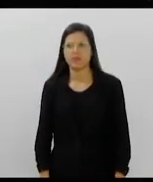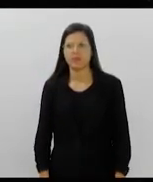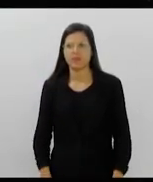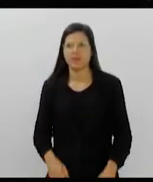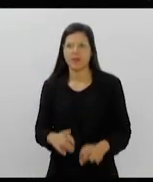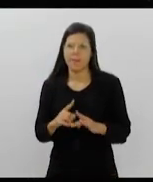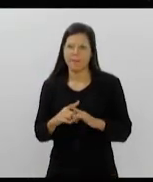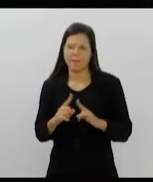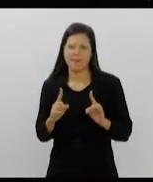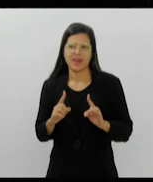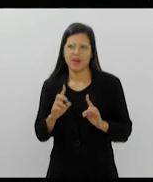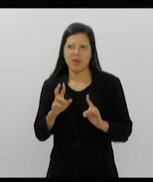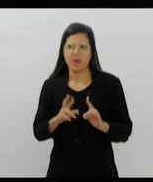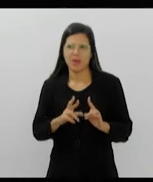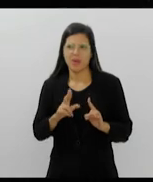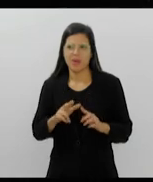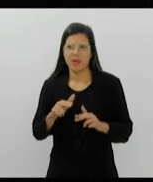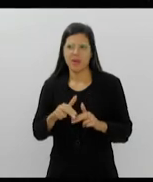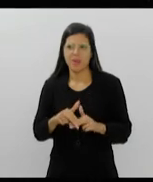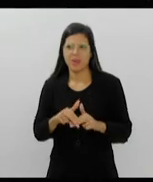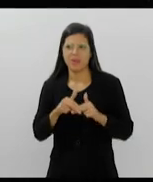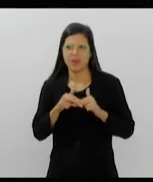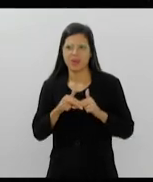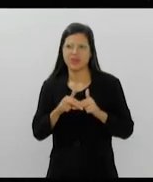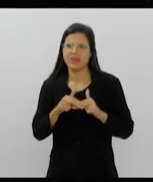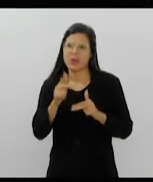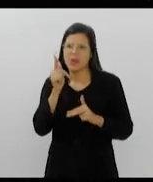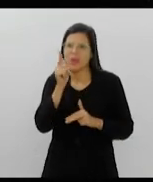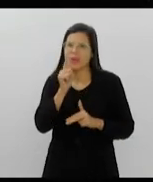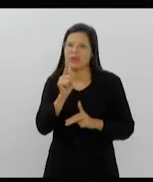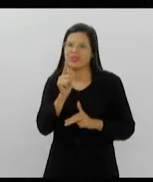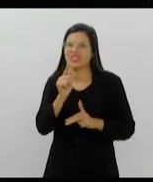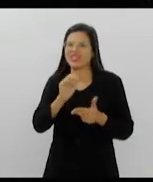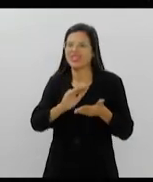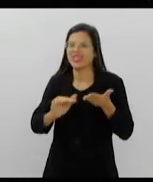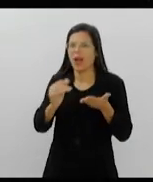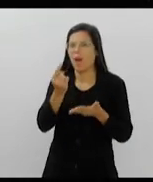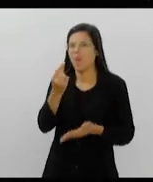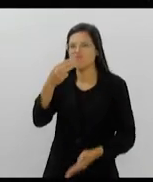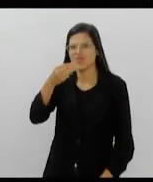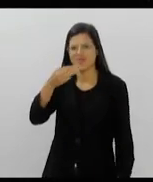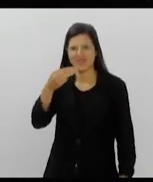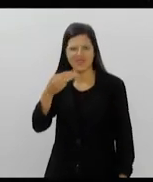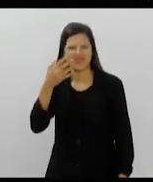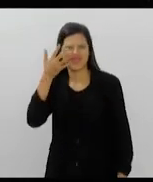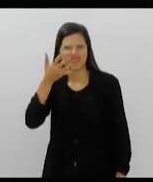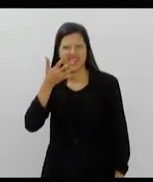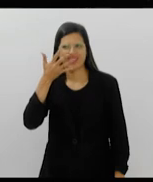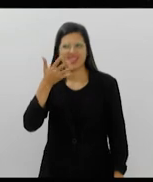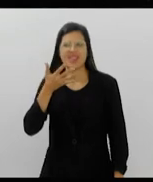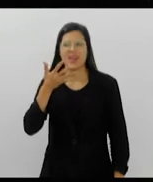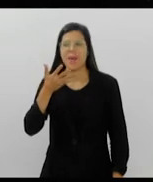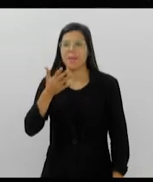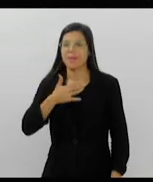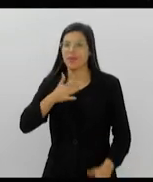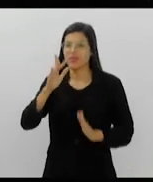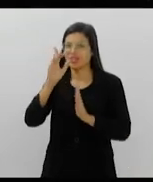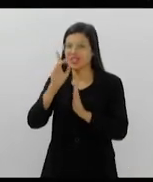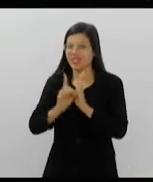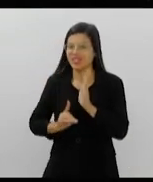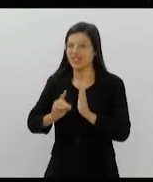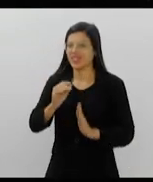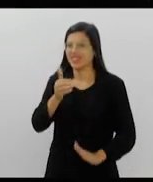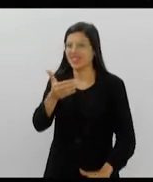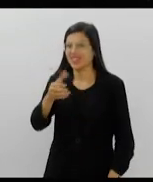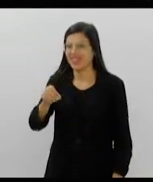que o senhor vai conseguir me subtrair 1 minuto da minha fala. Meu direito é de 10 minutos.